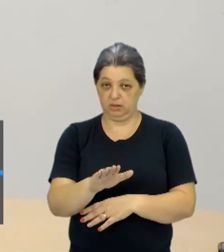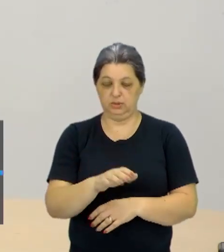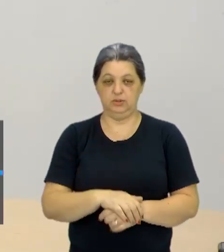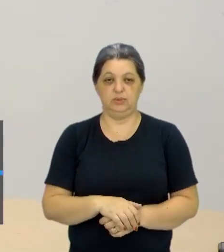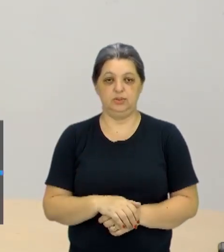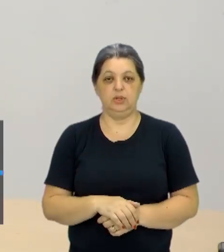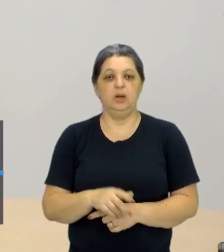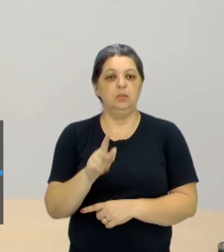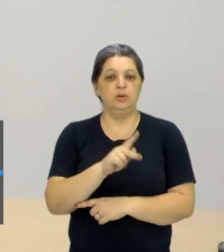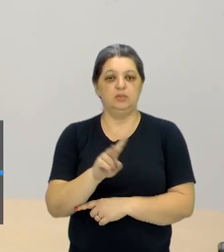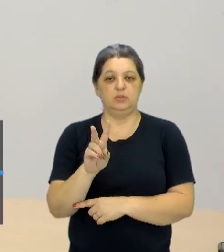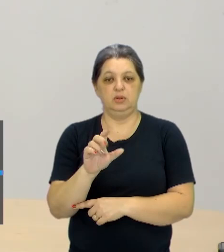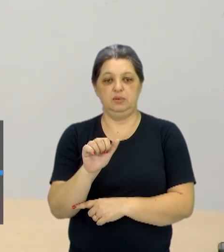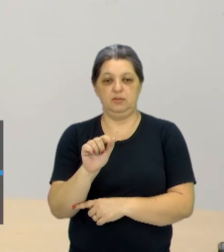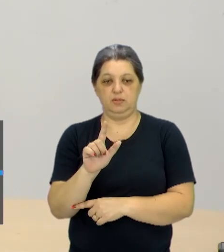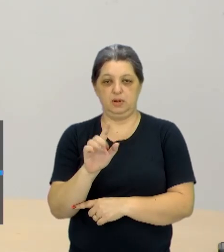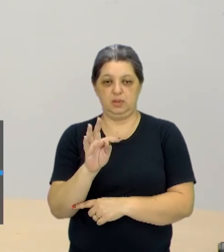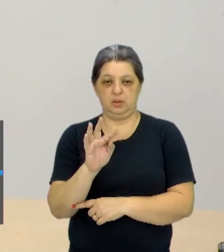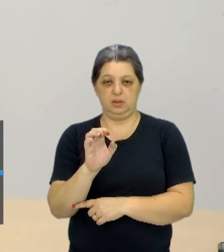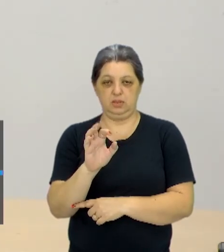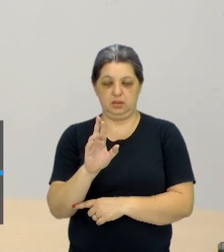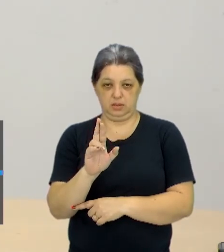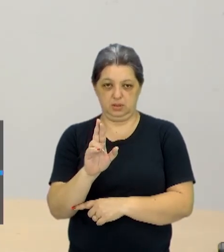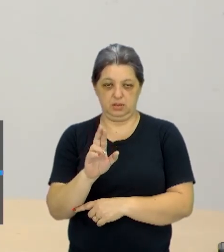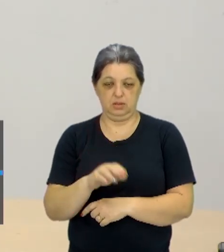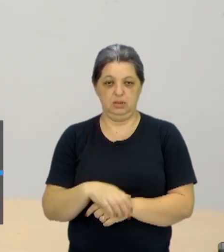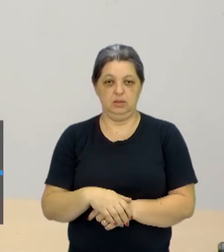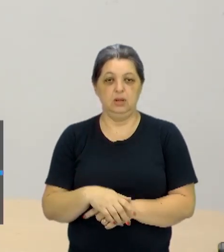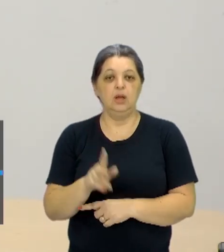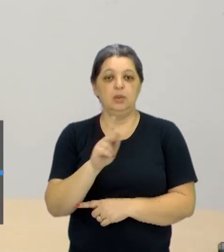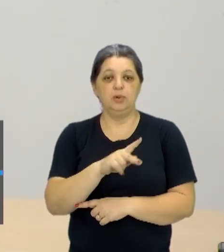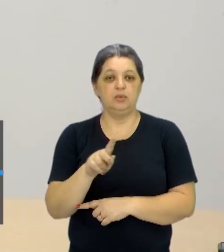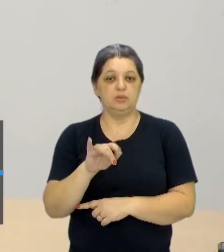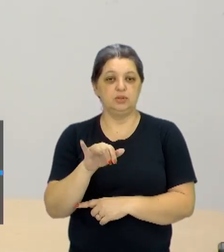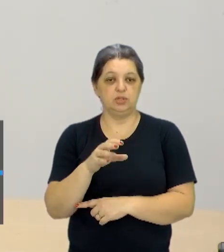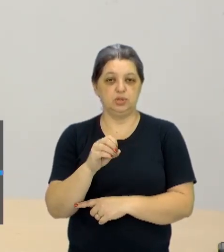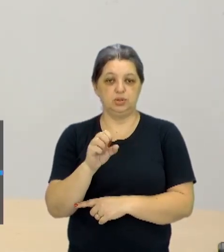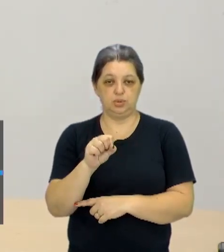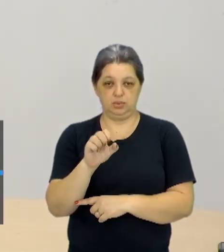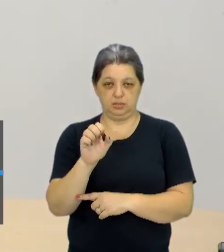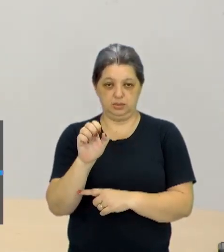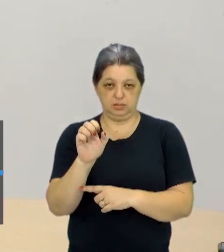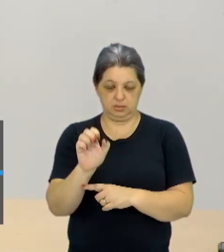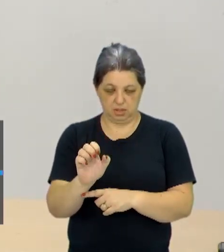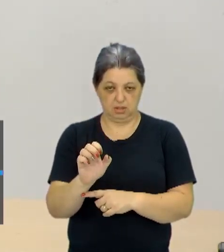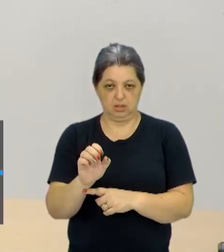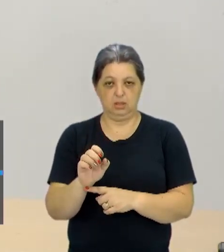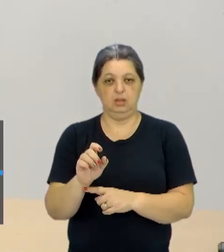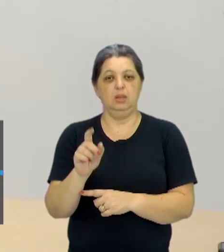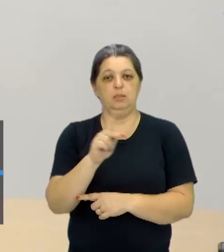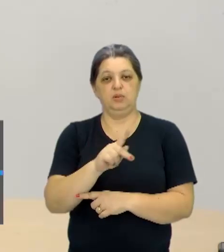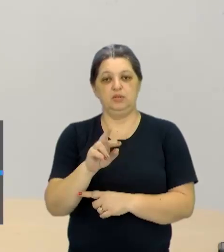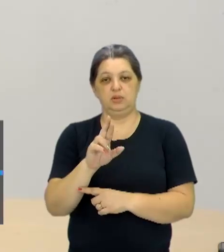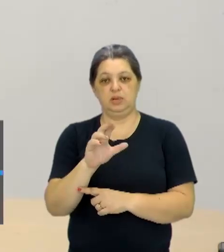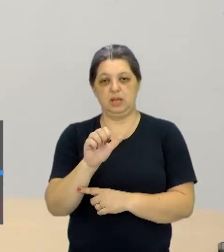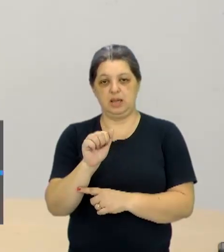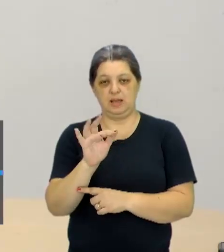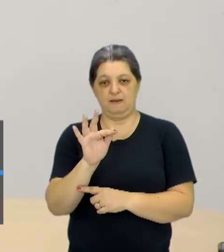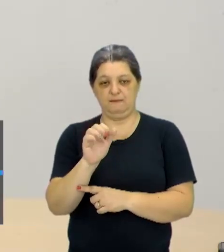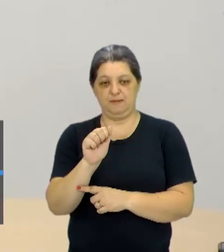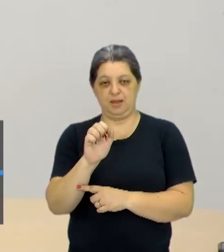Professor Walter também. Professor José. Temos outro professor Rafael, boa tarde a